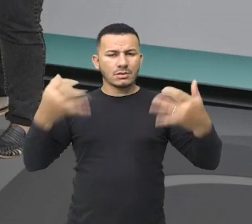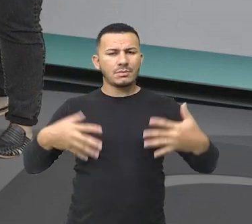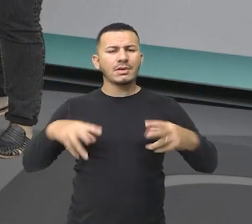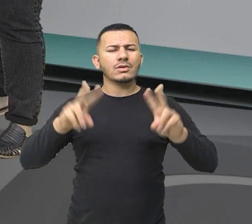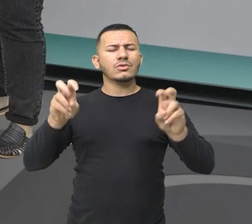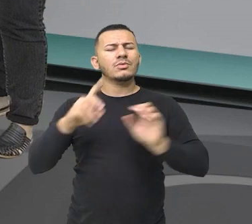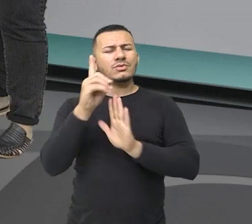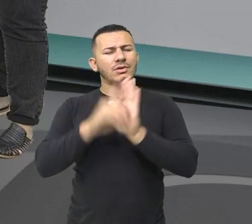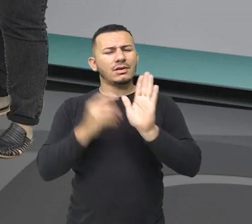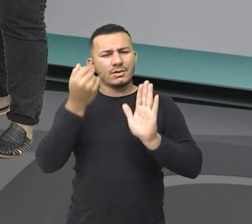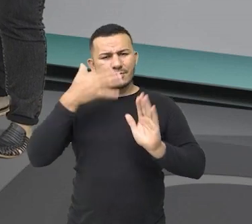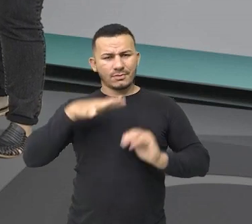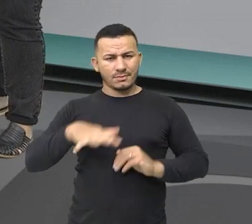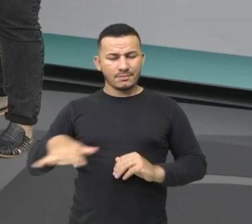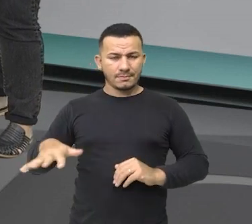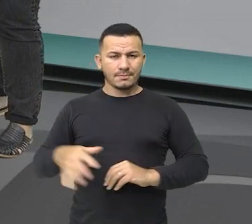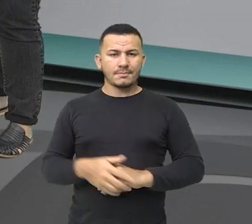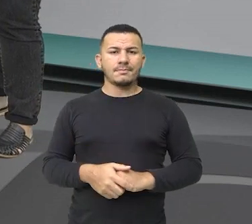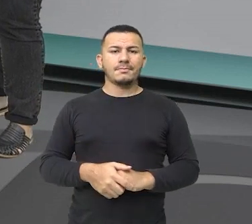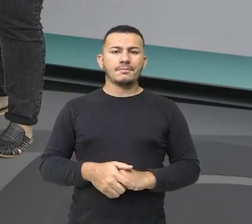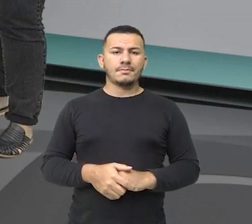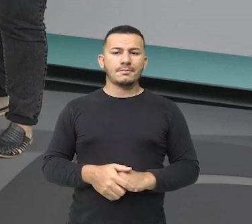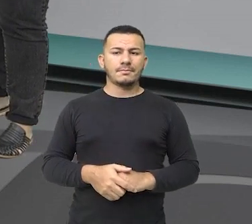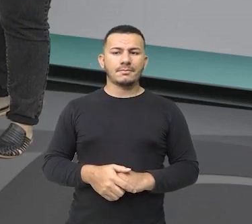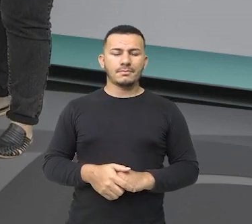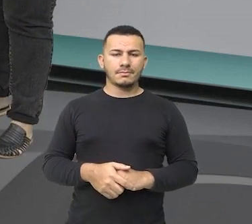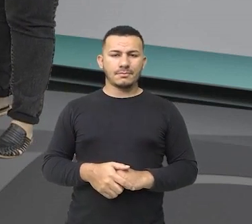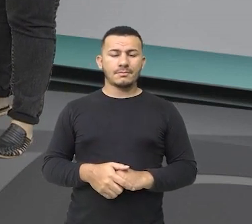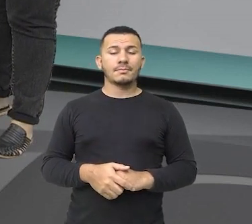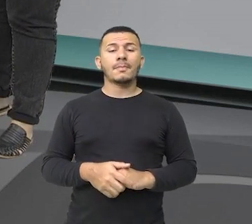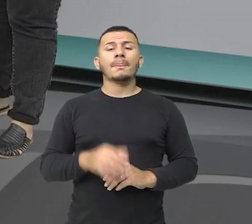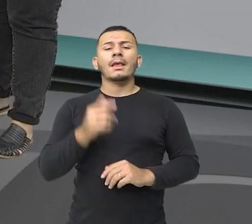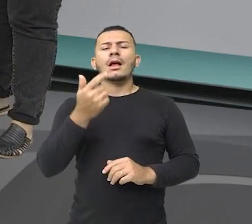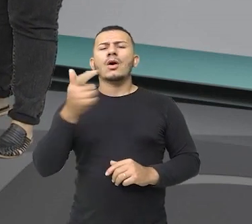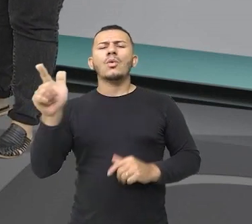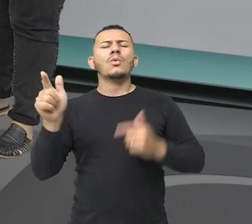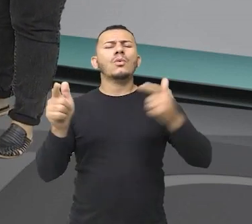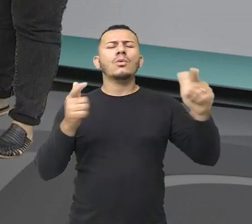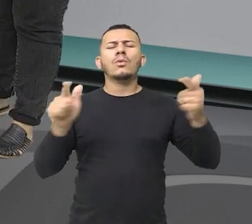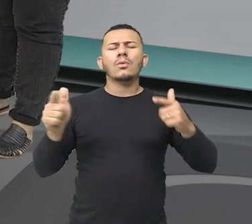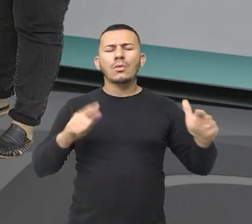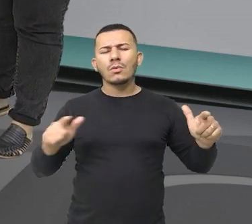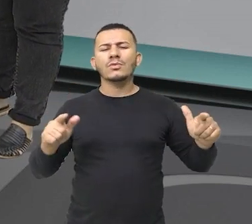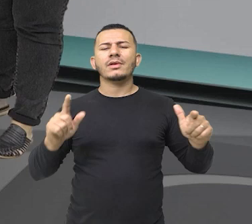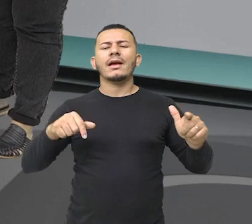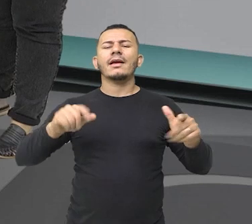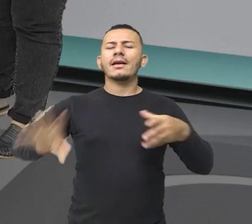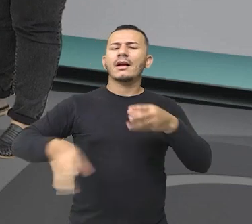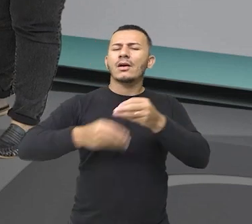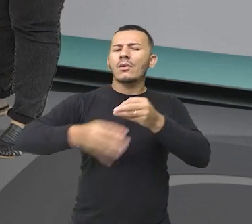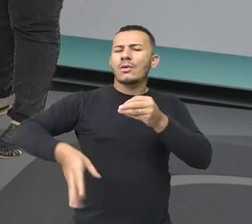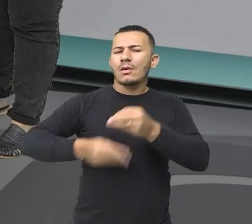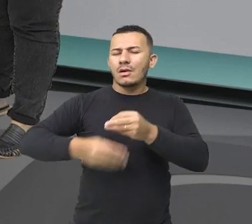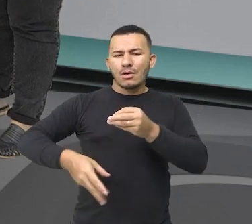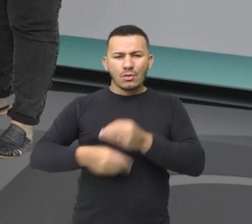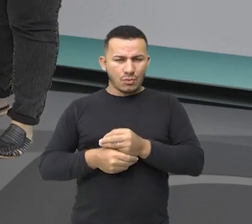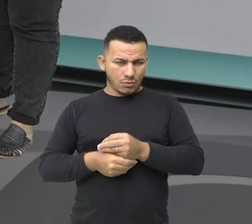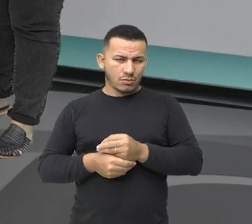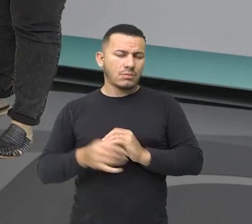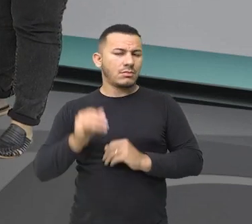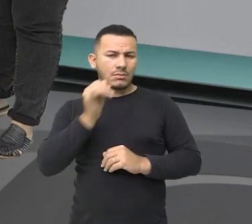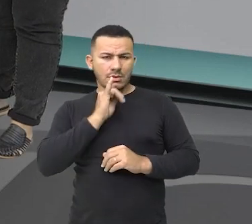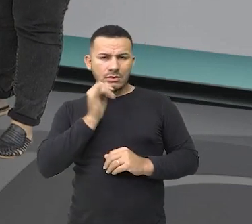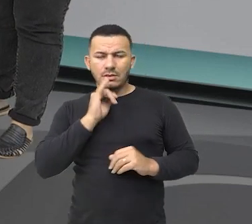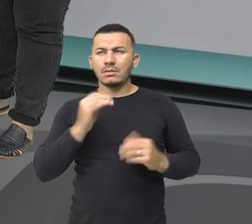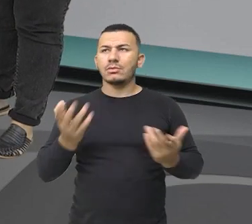das crianças, ok? As demais ideias são secundárias, ou seja,